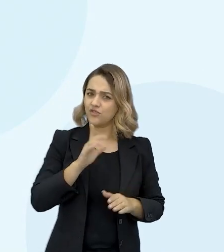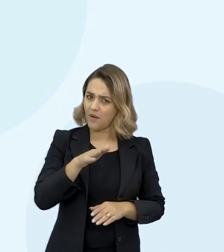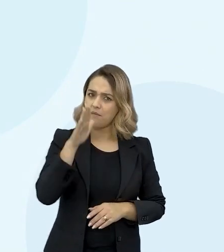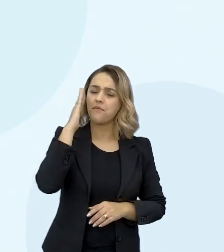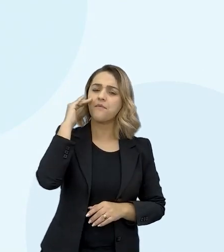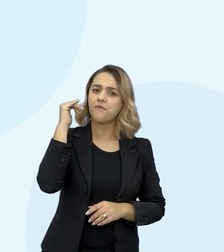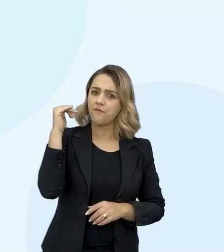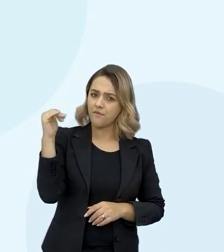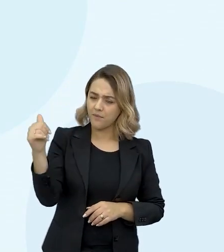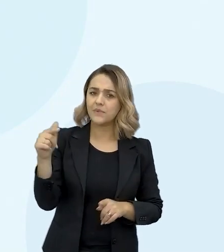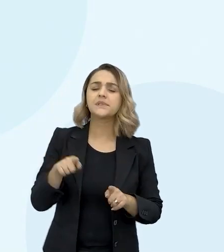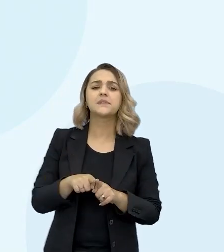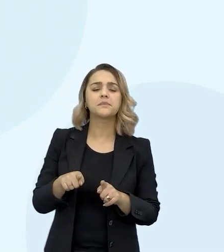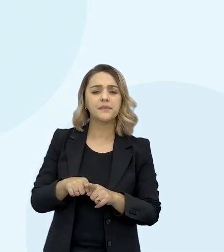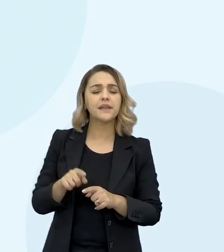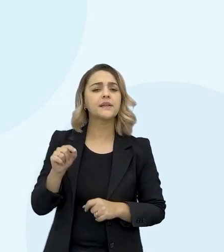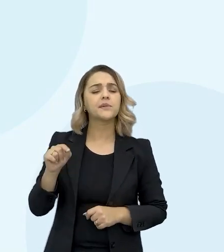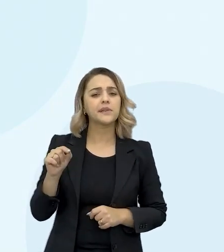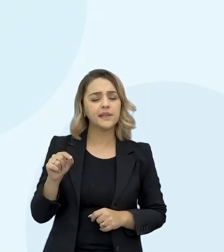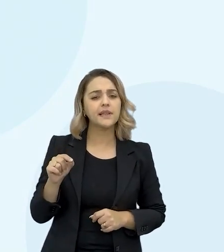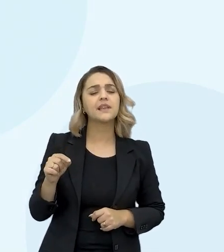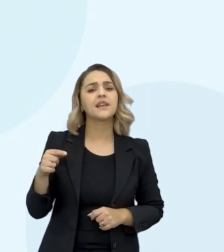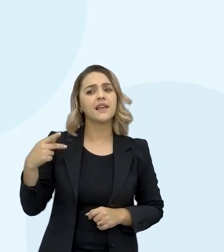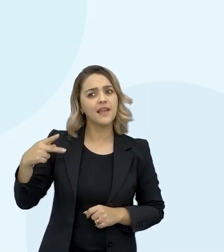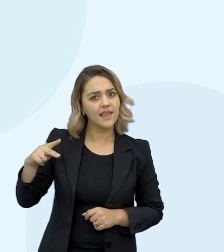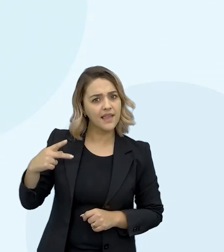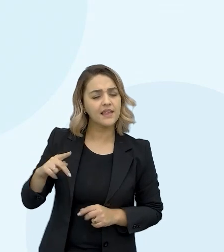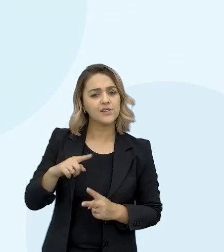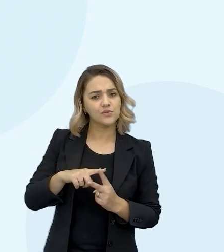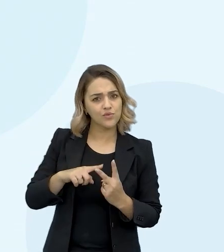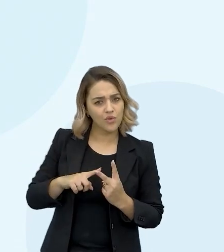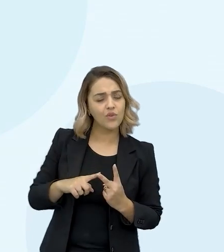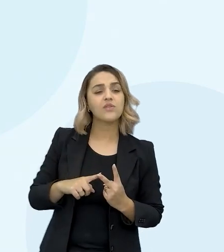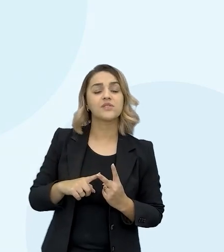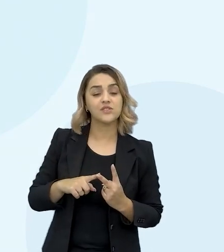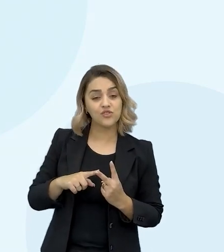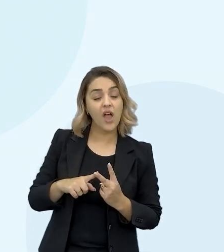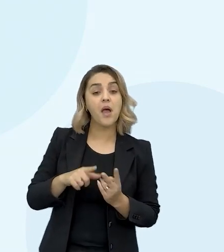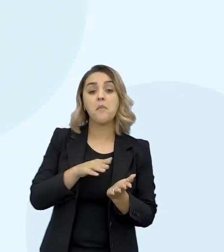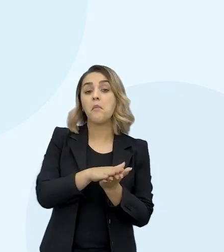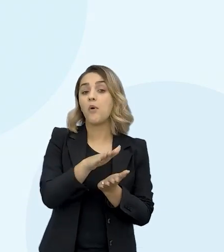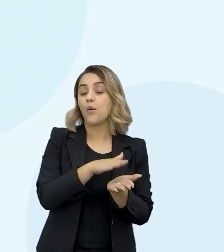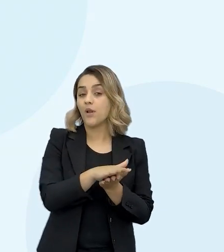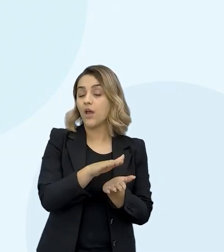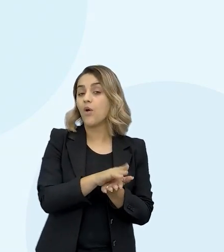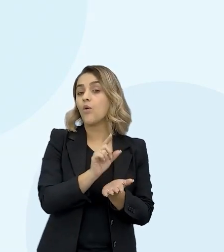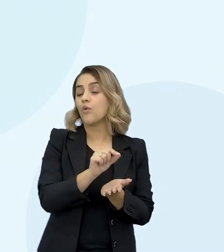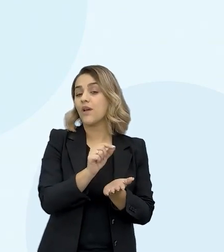aí, inclusive, por terem publicado, né, uma